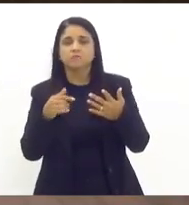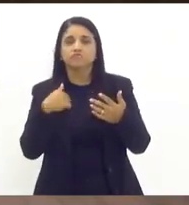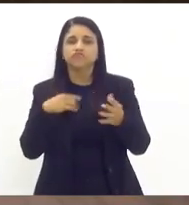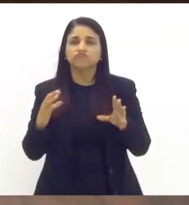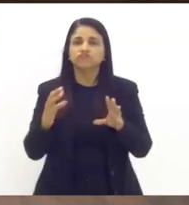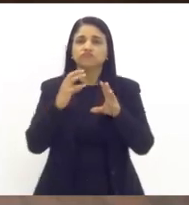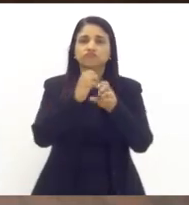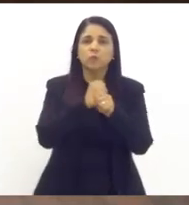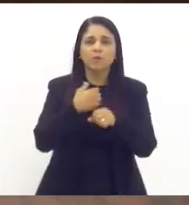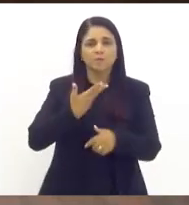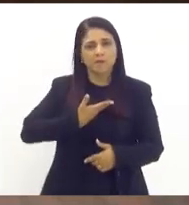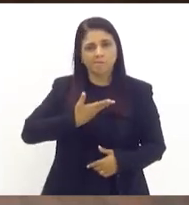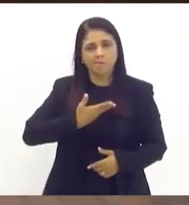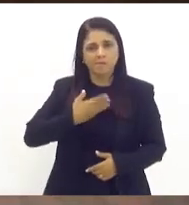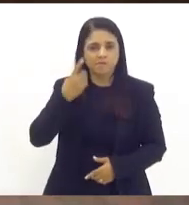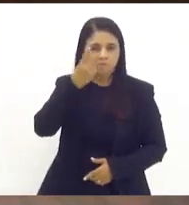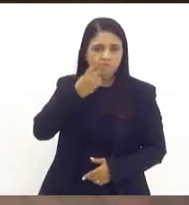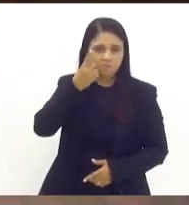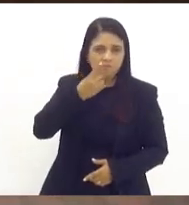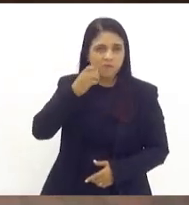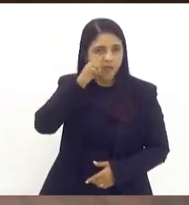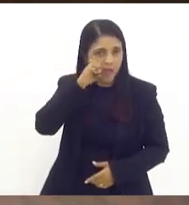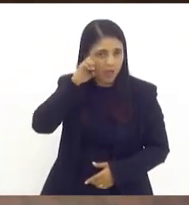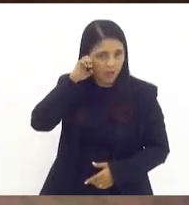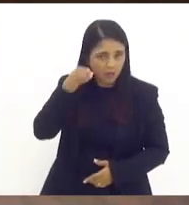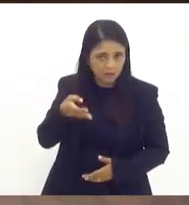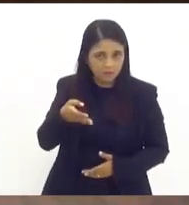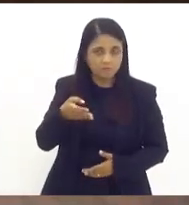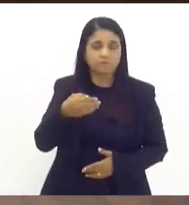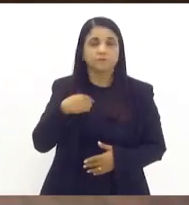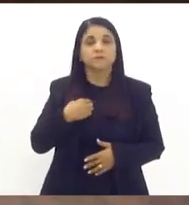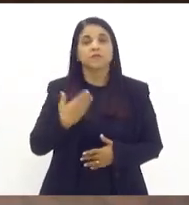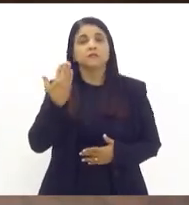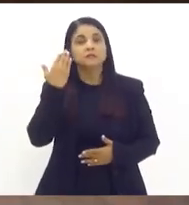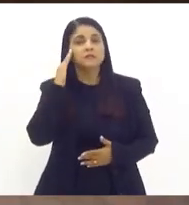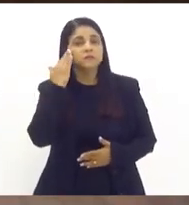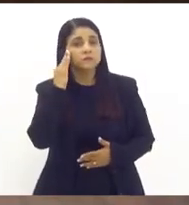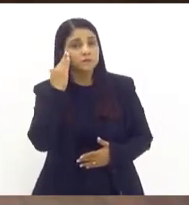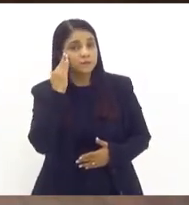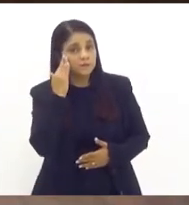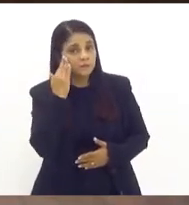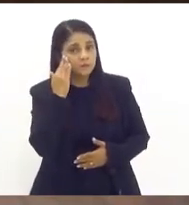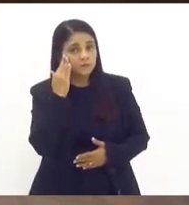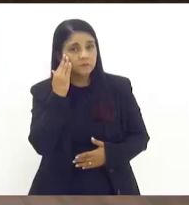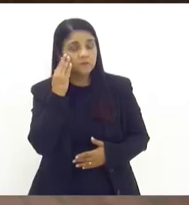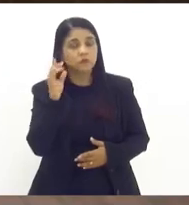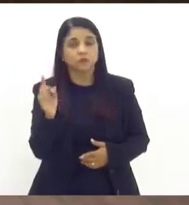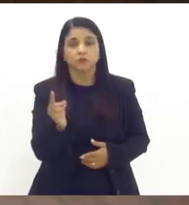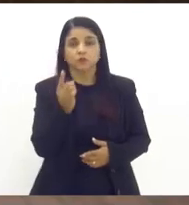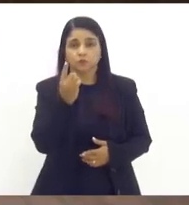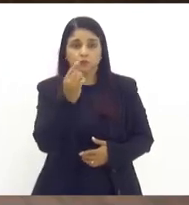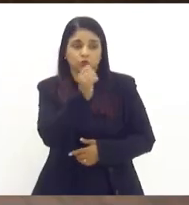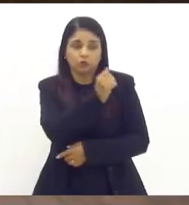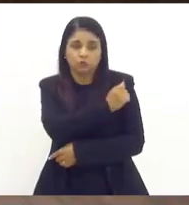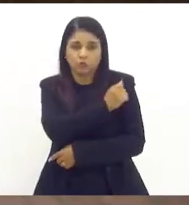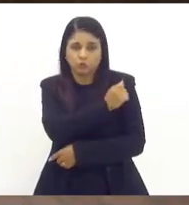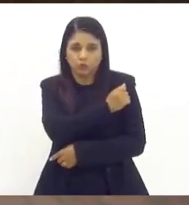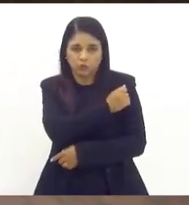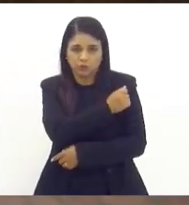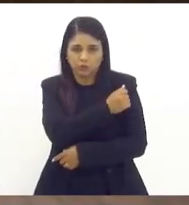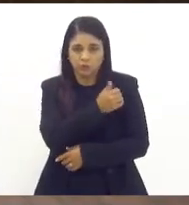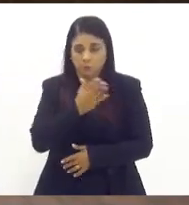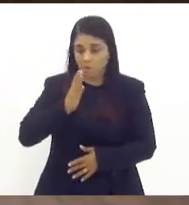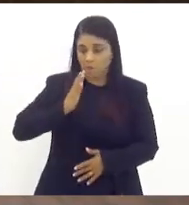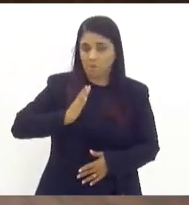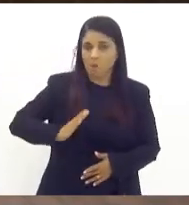mim somar que a minha colega Érica tá que é morto primeiro a gente compreender que um estudante que ganha algum tipo